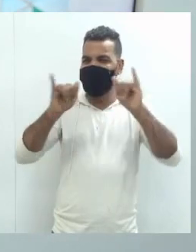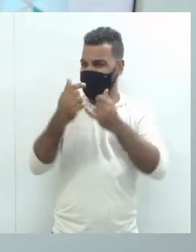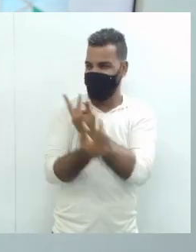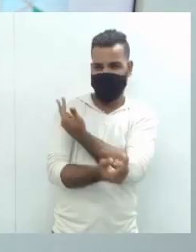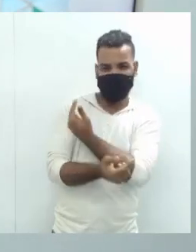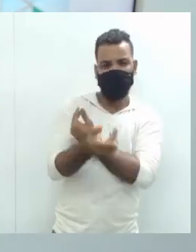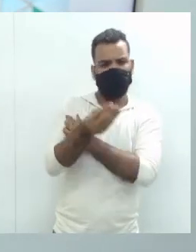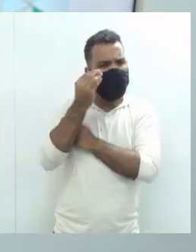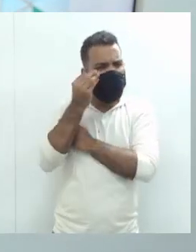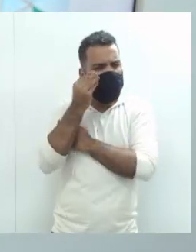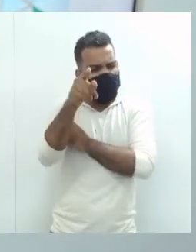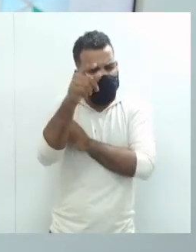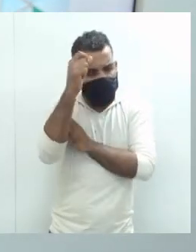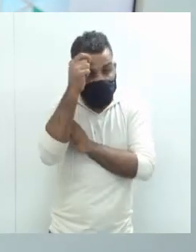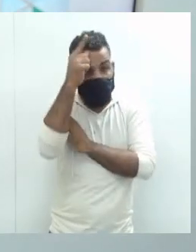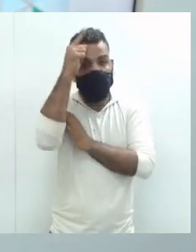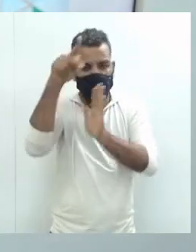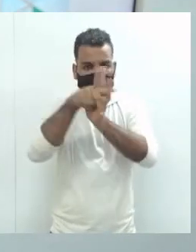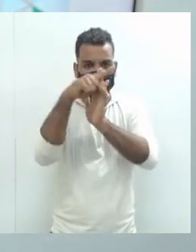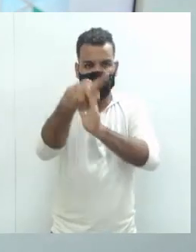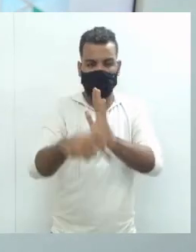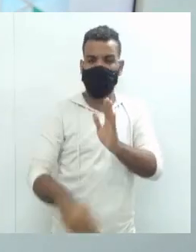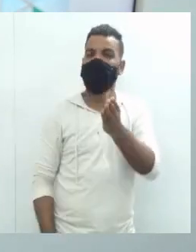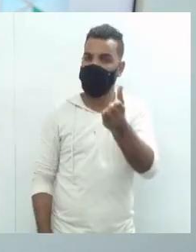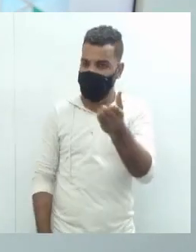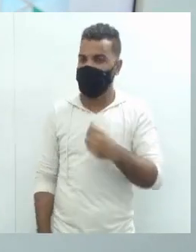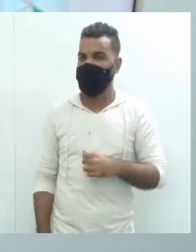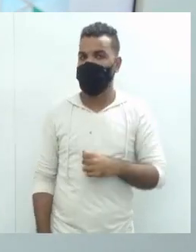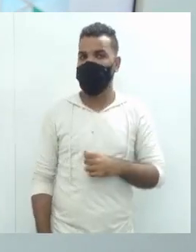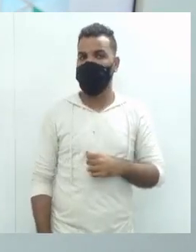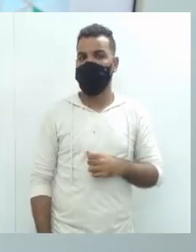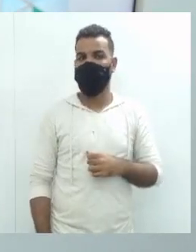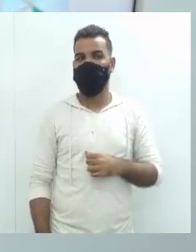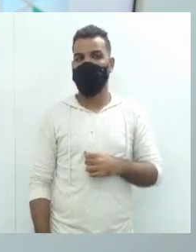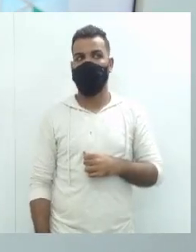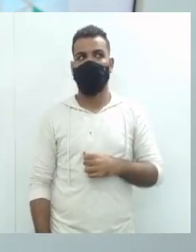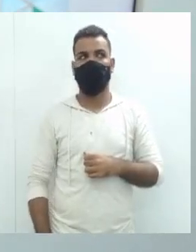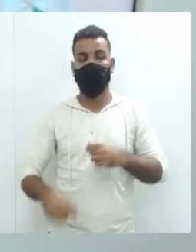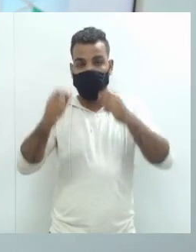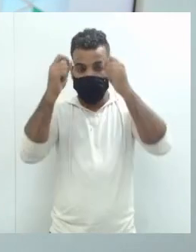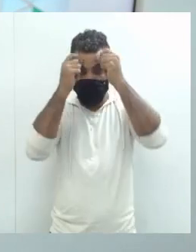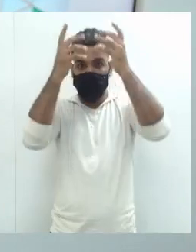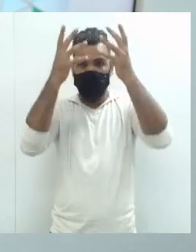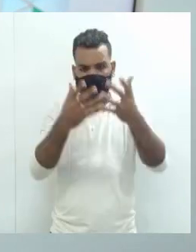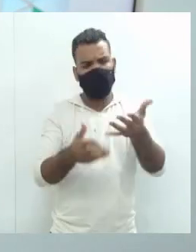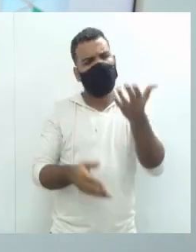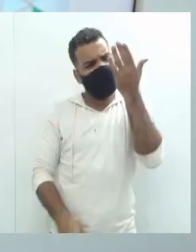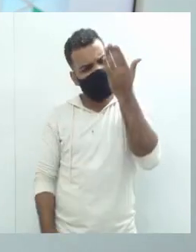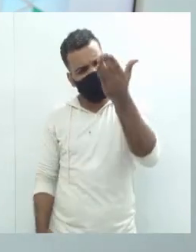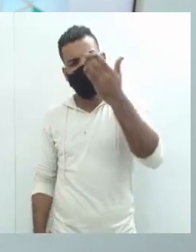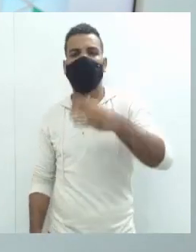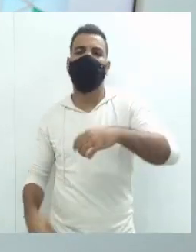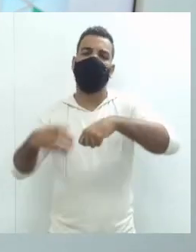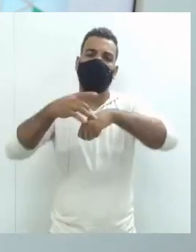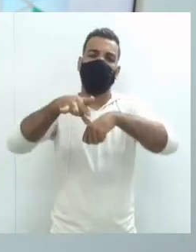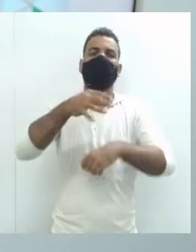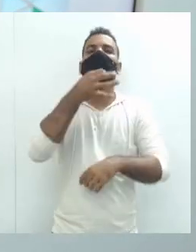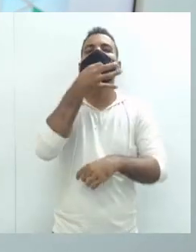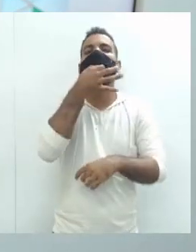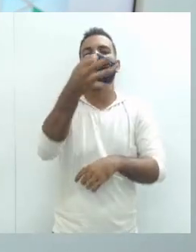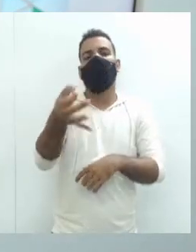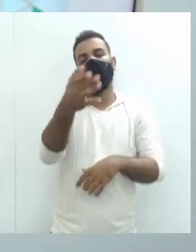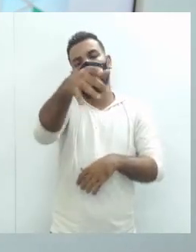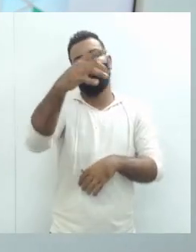publicitário? Vamos tentar fazer um pouco disso, né? Tentar usar nossa criatividade. Então, fica aí essa sugestão,